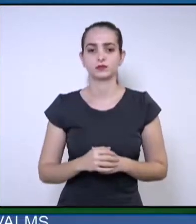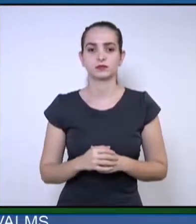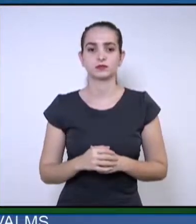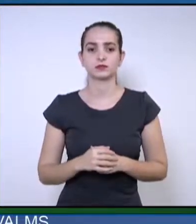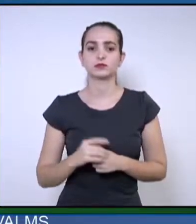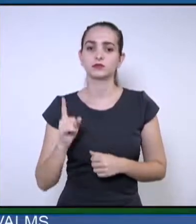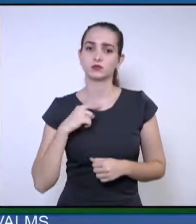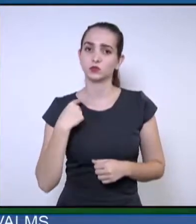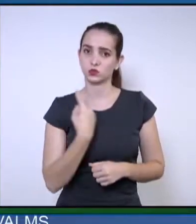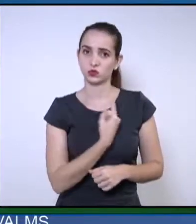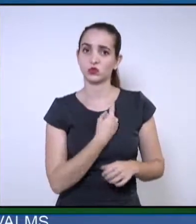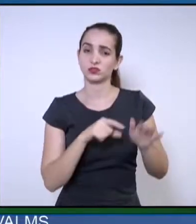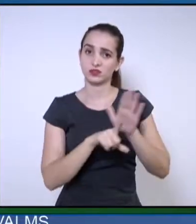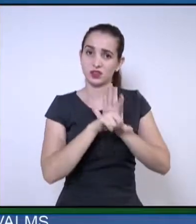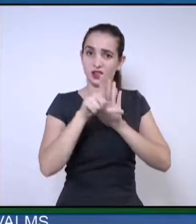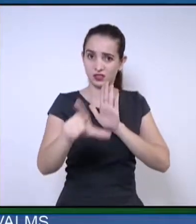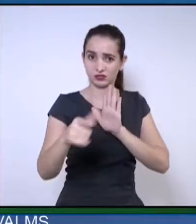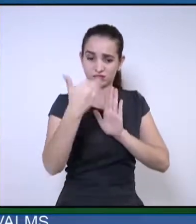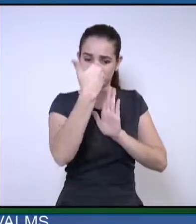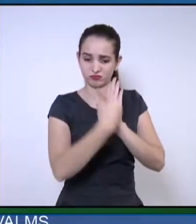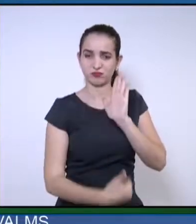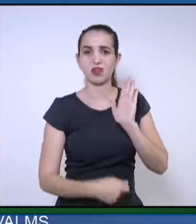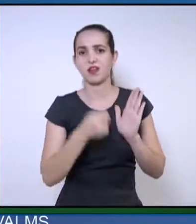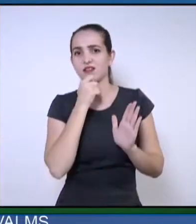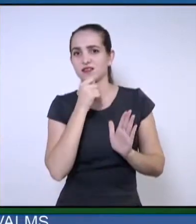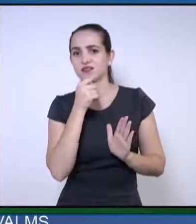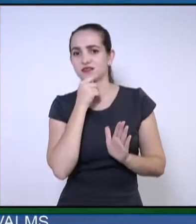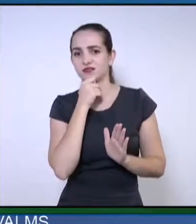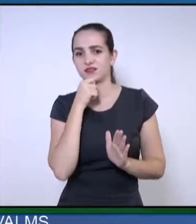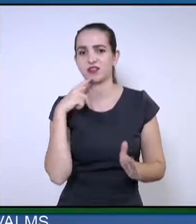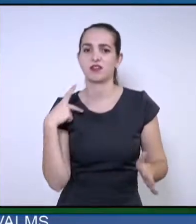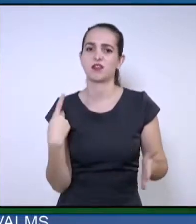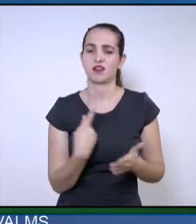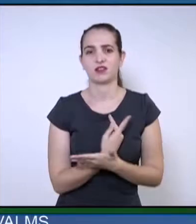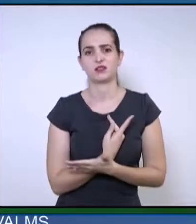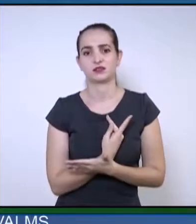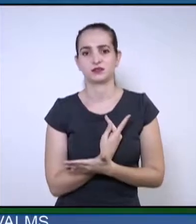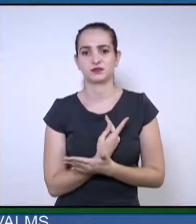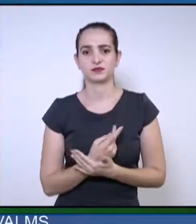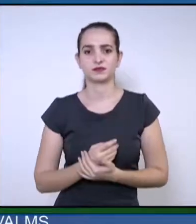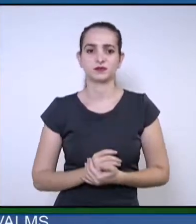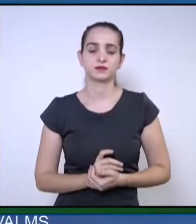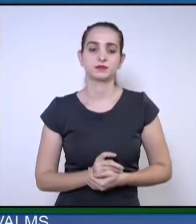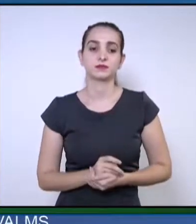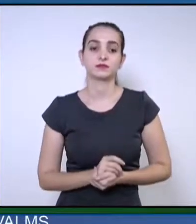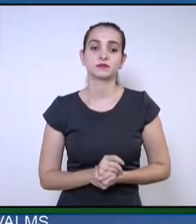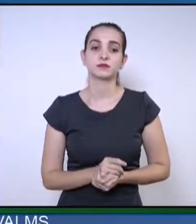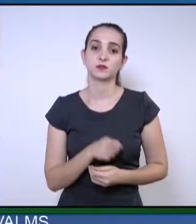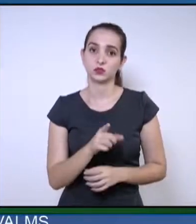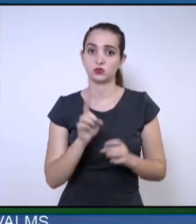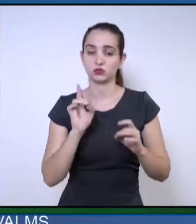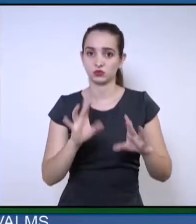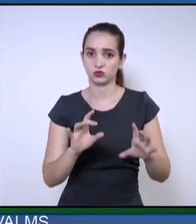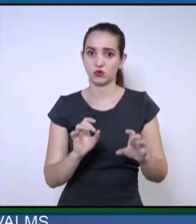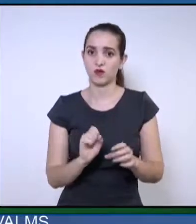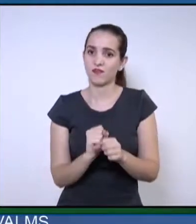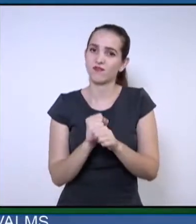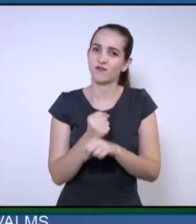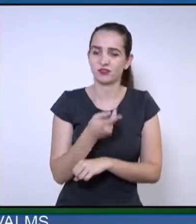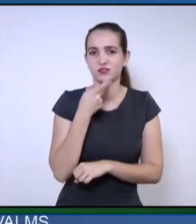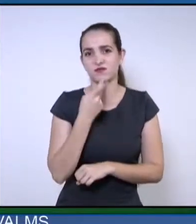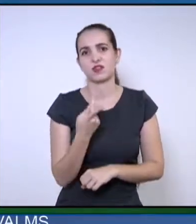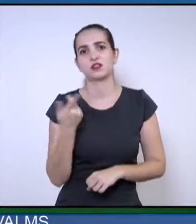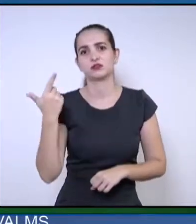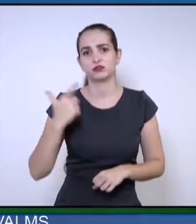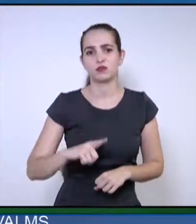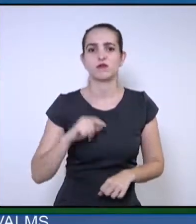de que a nossa legislação continua errônea, continua errada. Isso só reforça, senhor deputado, a